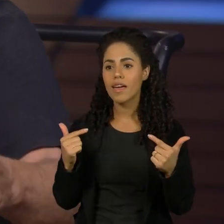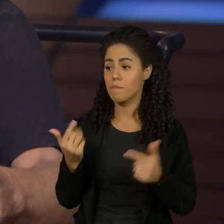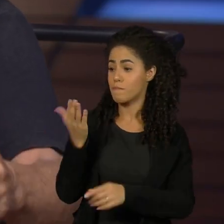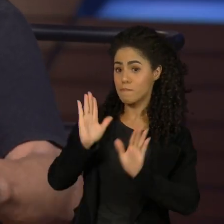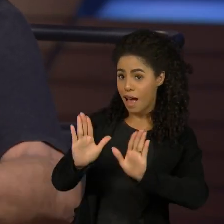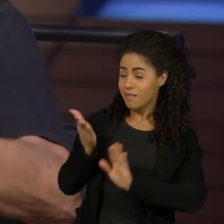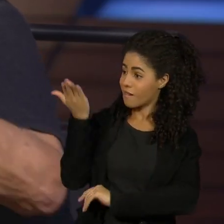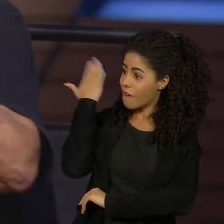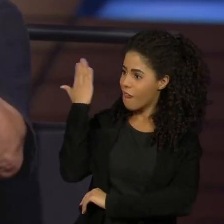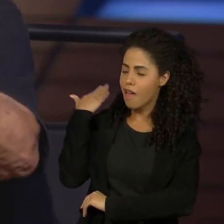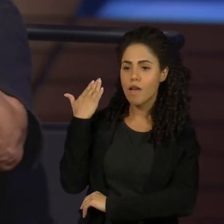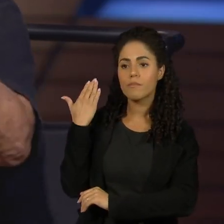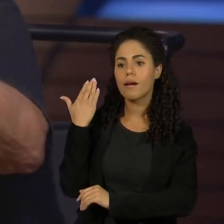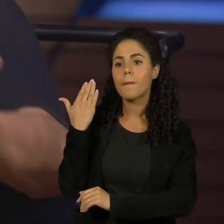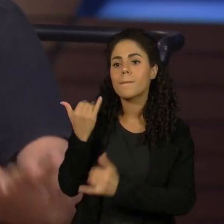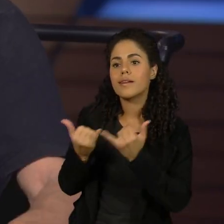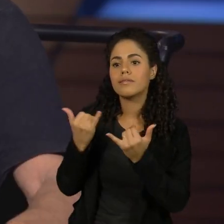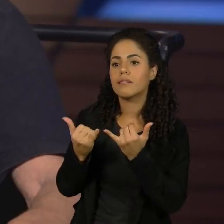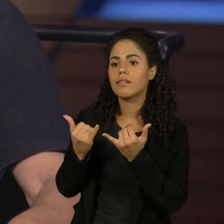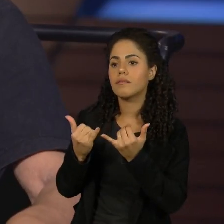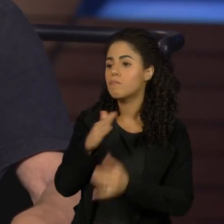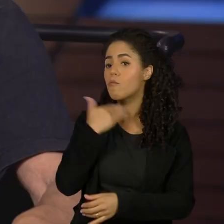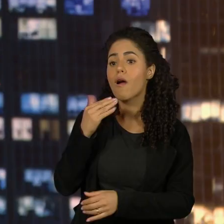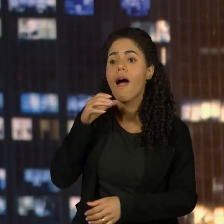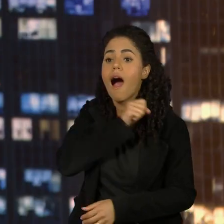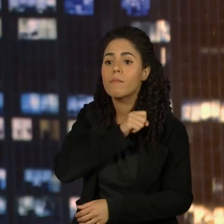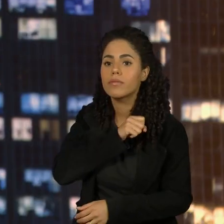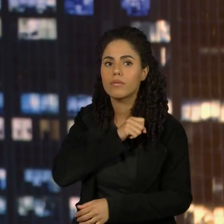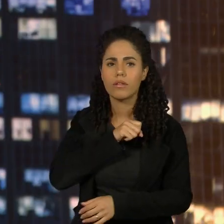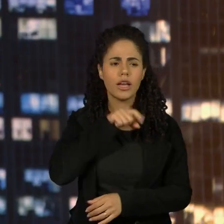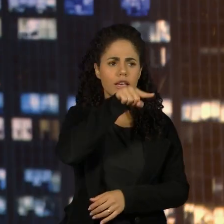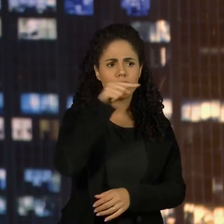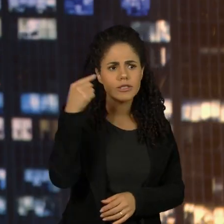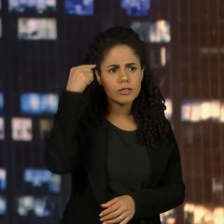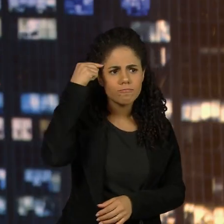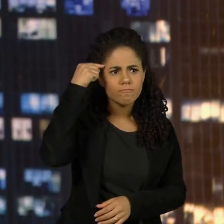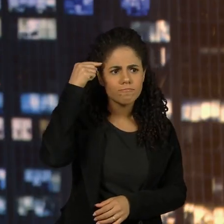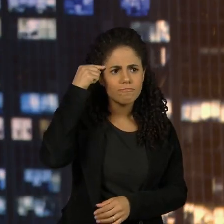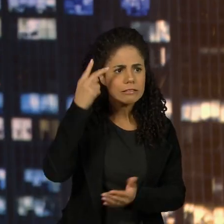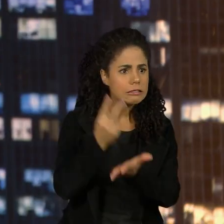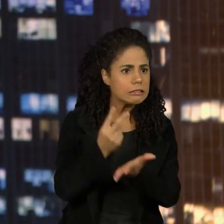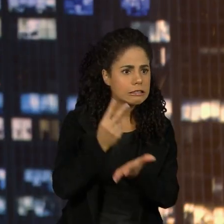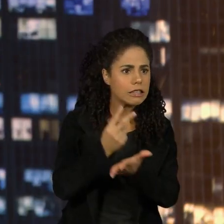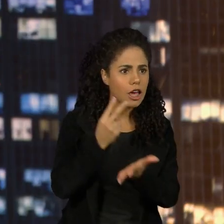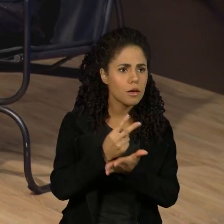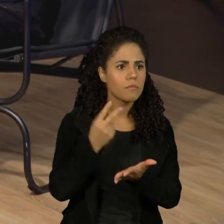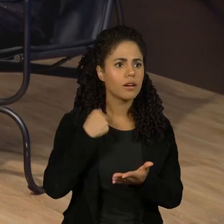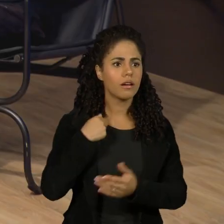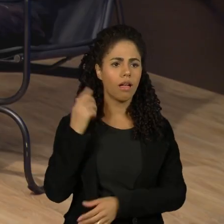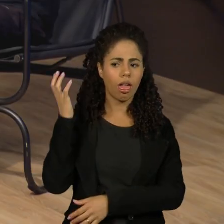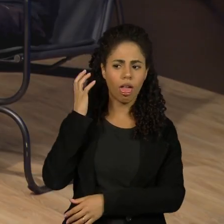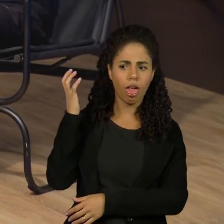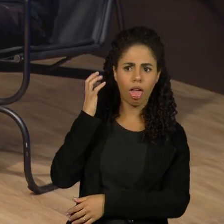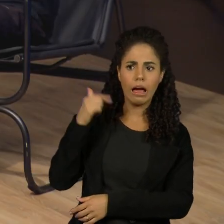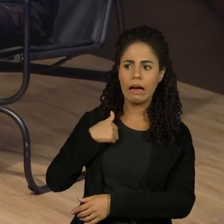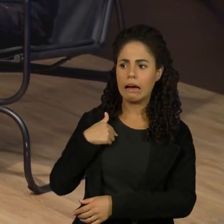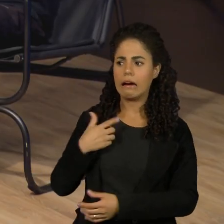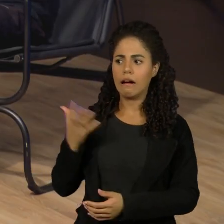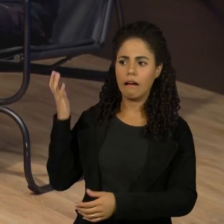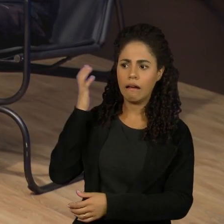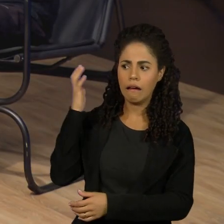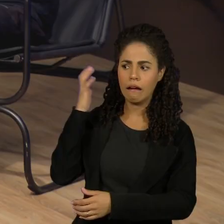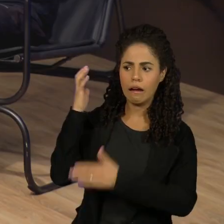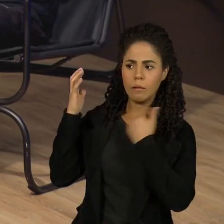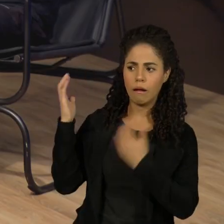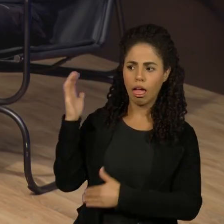só favas contadas, daqui a pouco você está indo. E você tinha essa sombra pairando, vou Sim, morrer. era o espectro, aquela